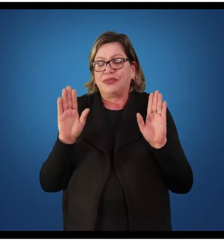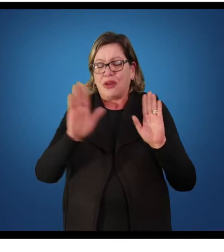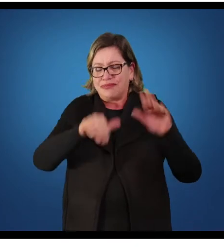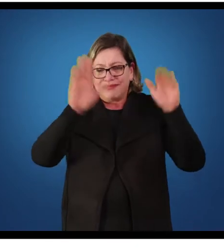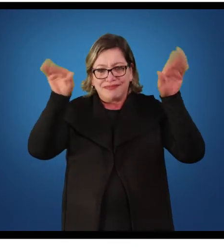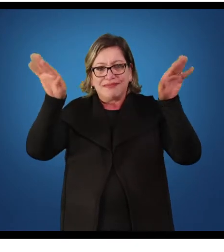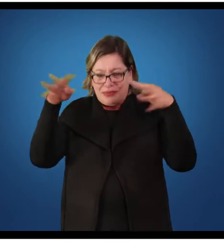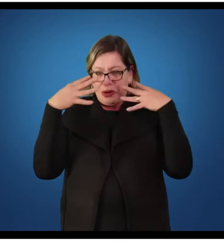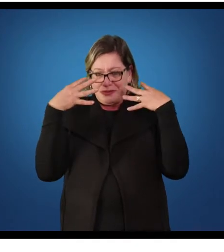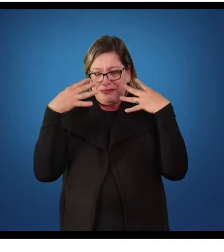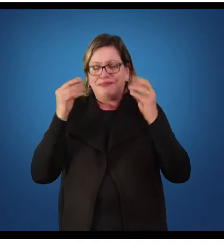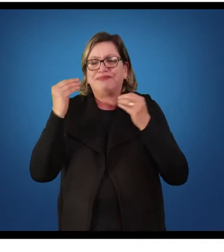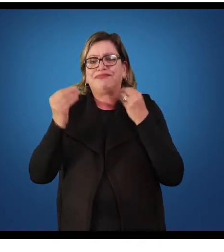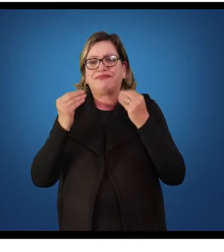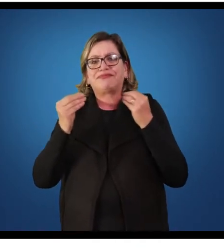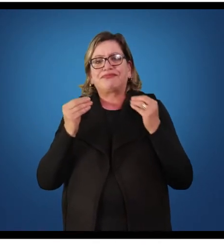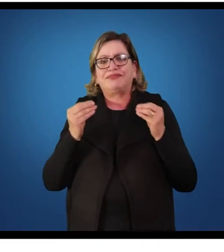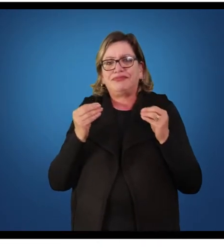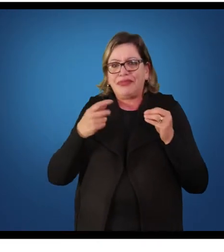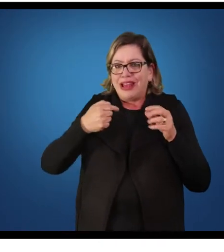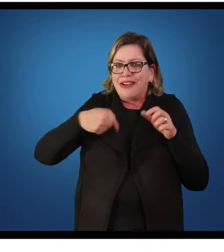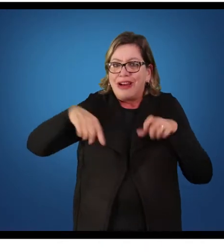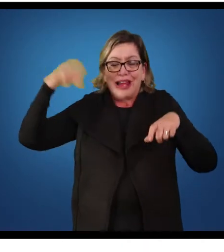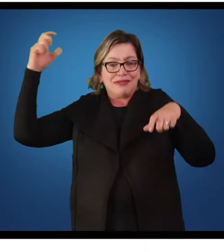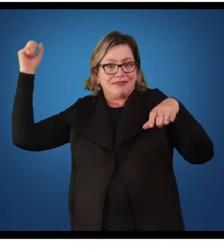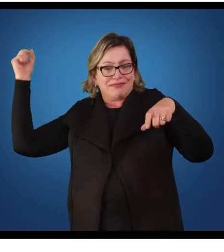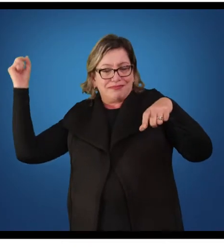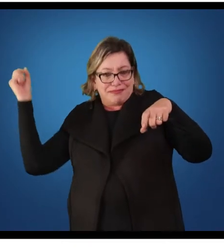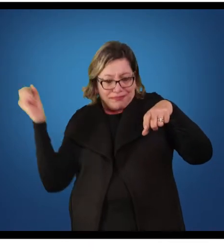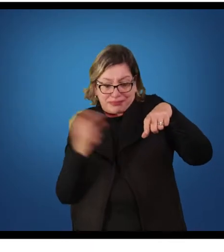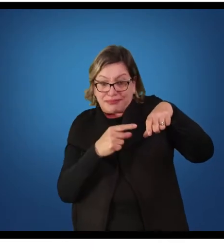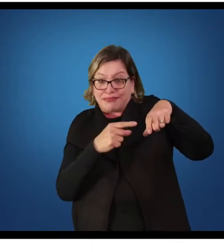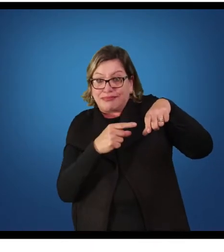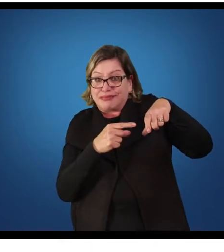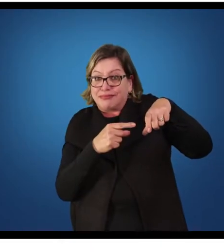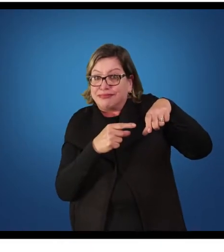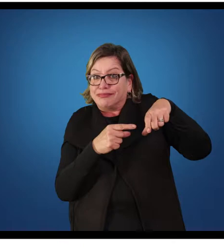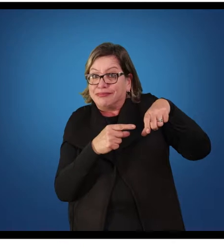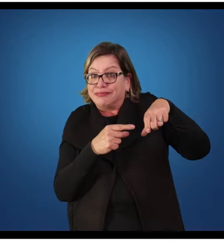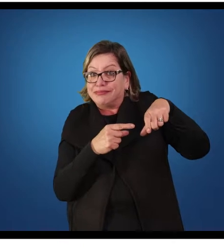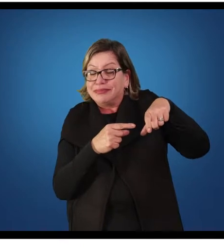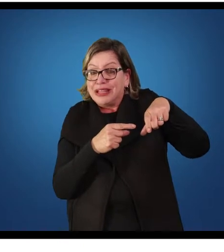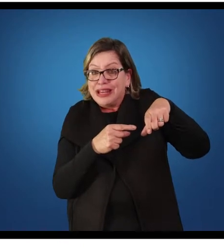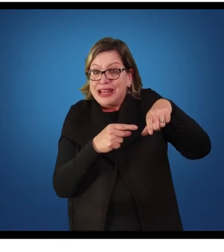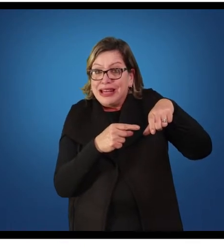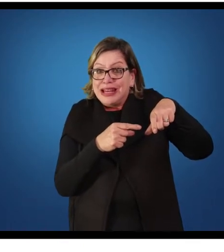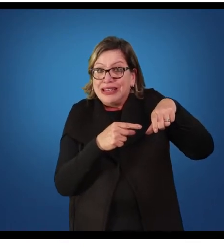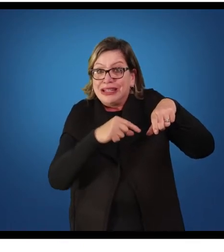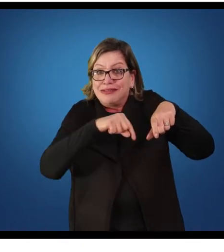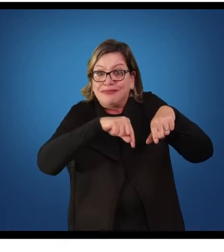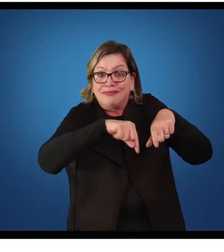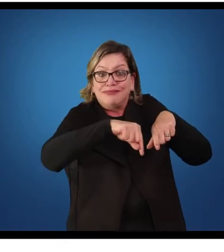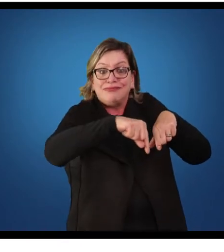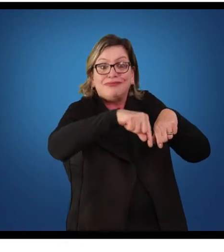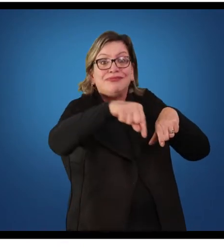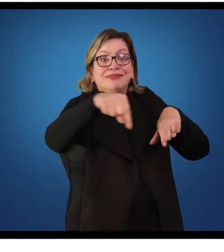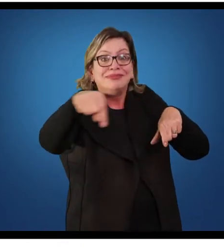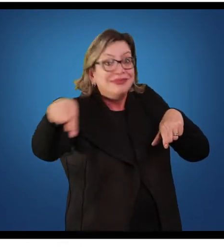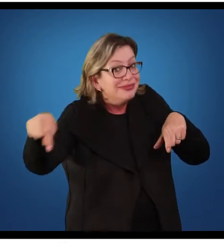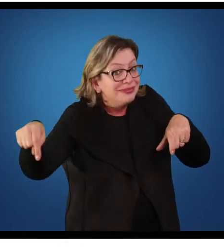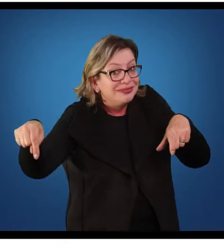Pessoal, ó! Vai, arremessa, pessoal, arremessa e sai!